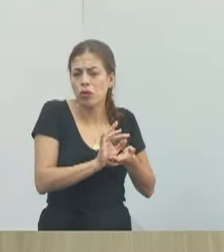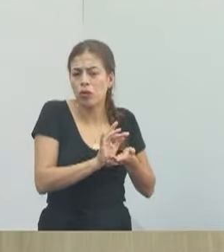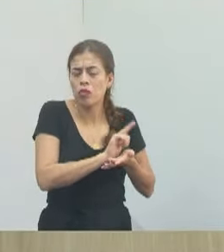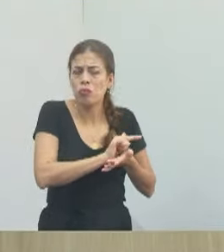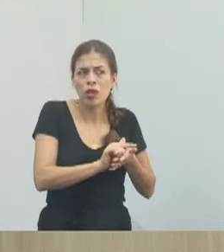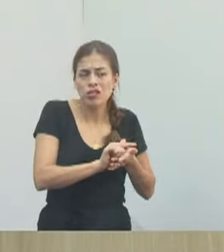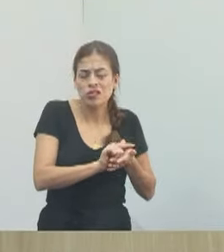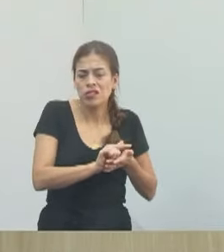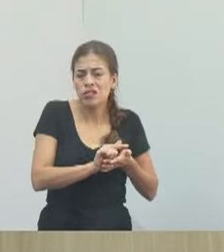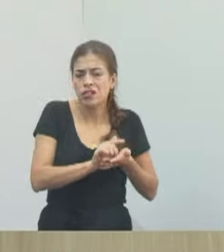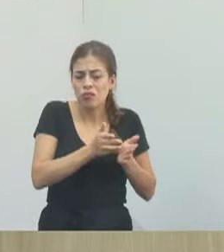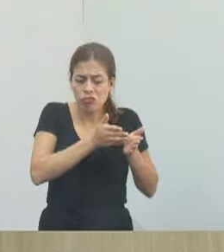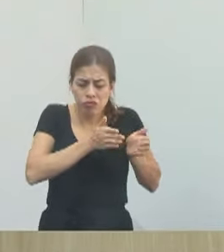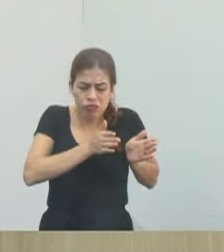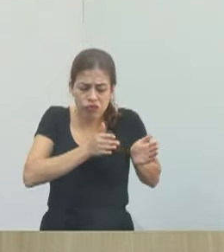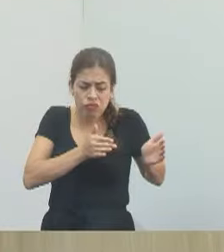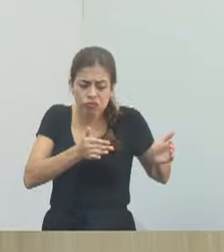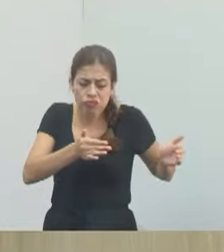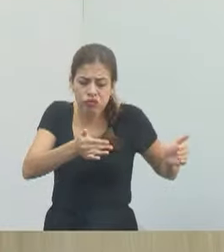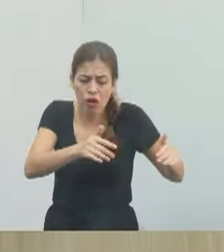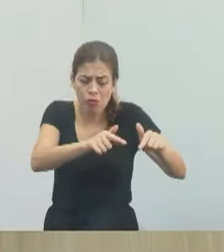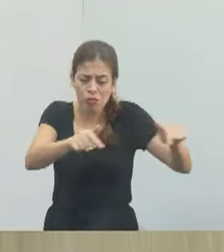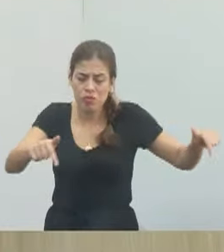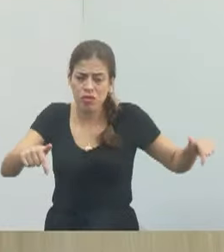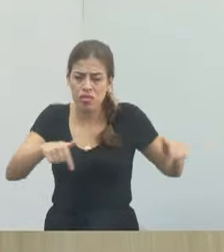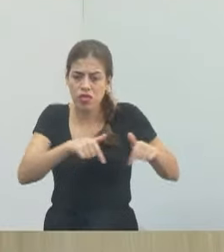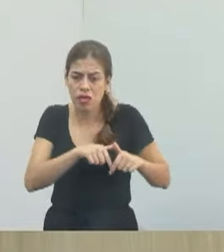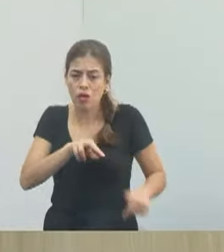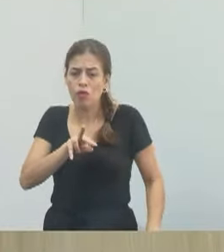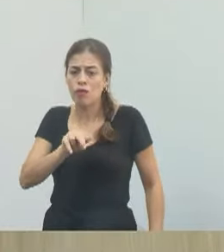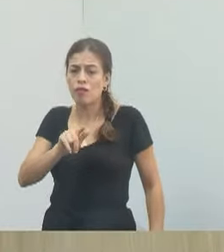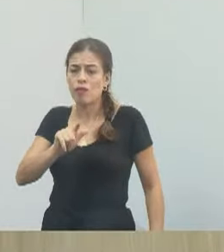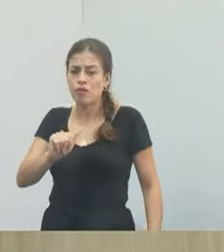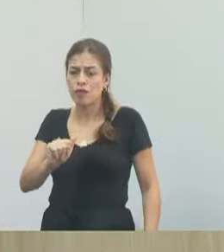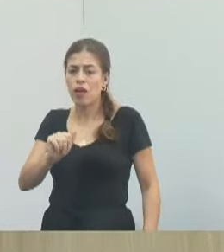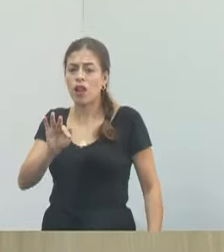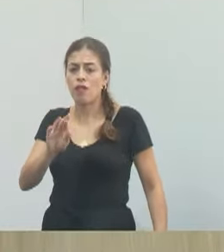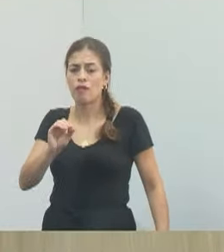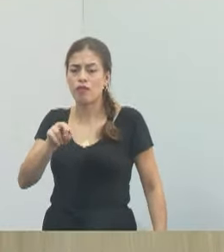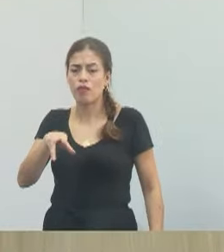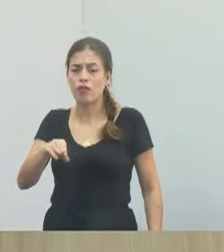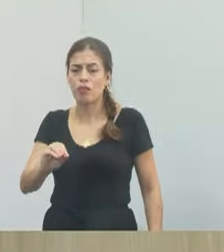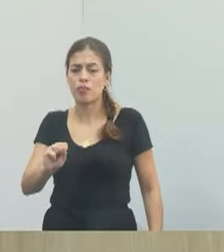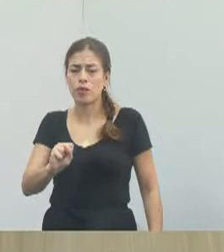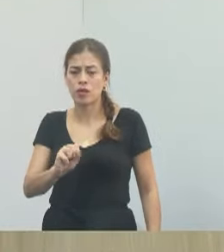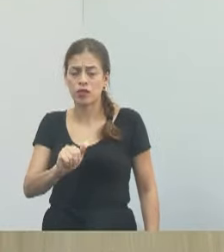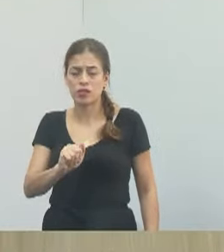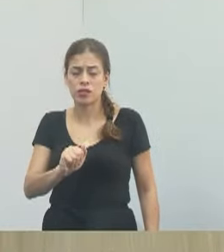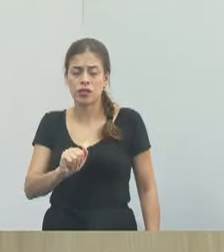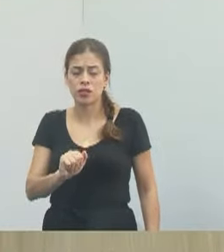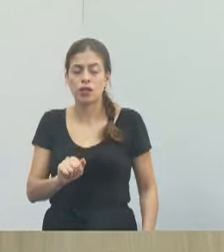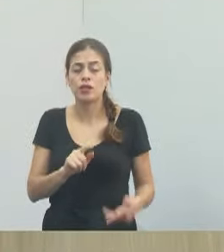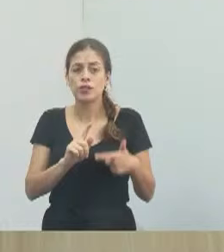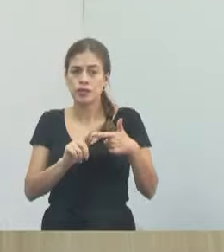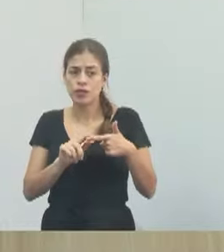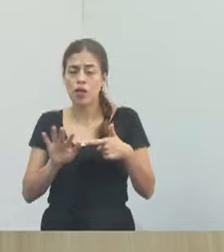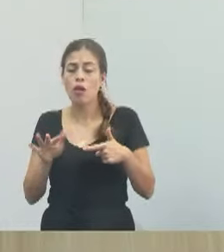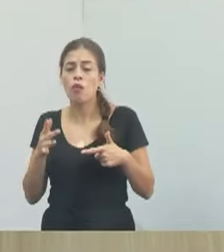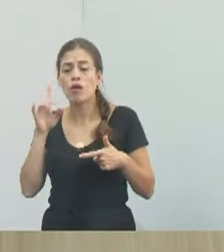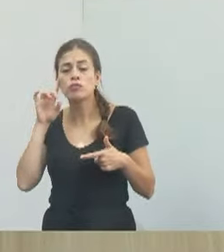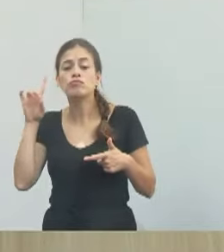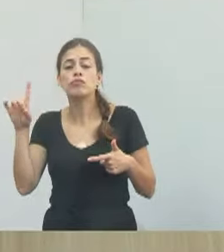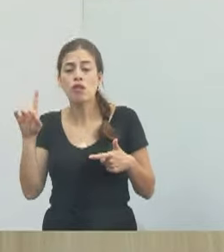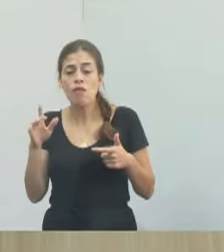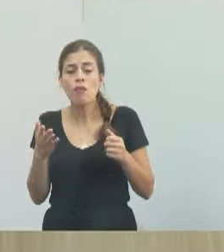limpeza somente da margem do picin da Vila Formosa do qual é a Dat previst para